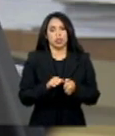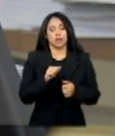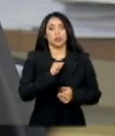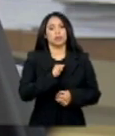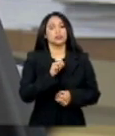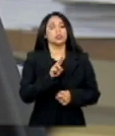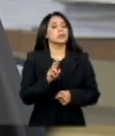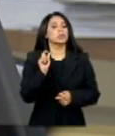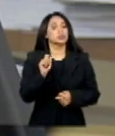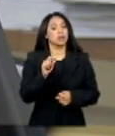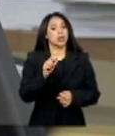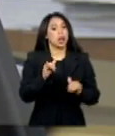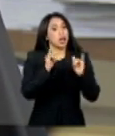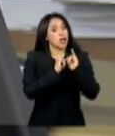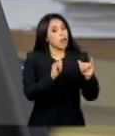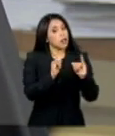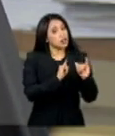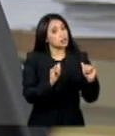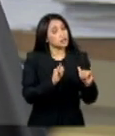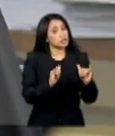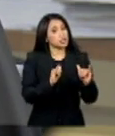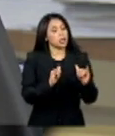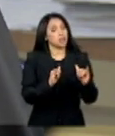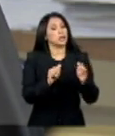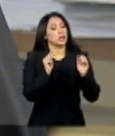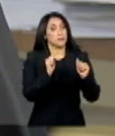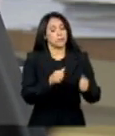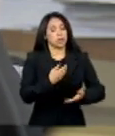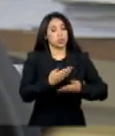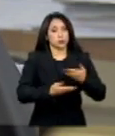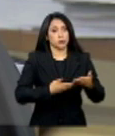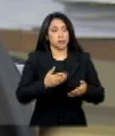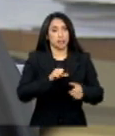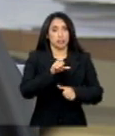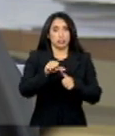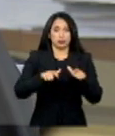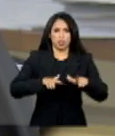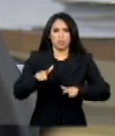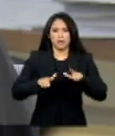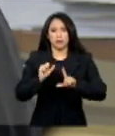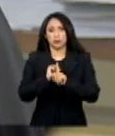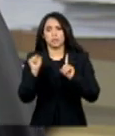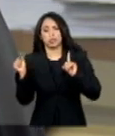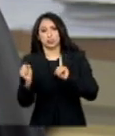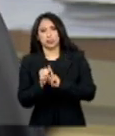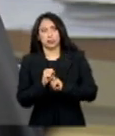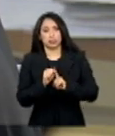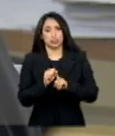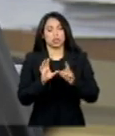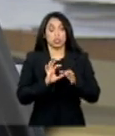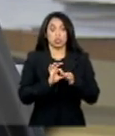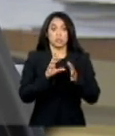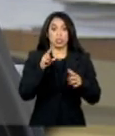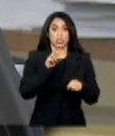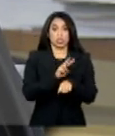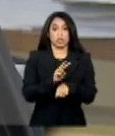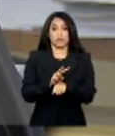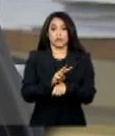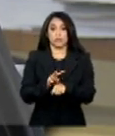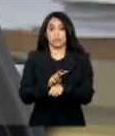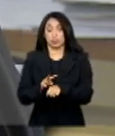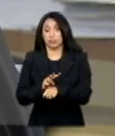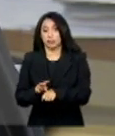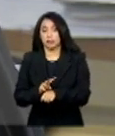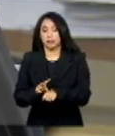advertência obrigação de reparar a prestação de serviços à comunidade liberdade assistida inserção em regime de